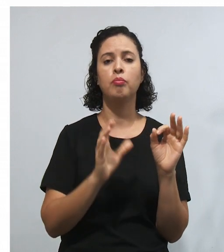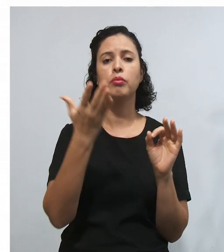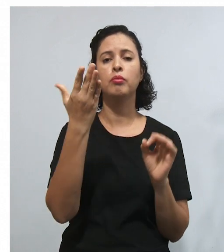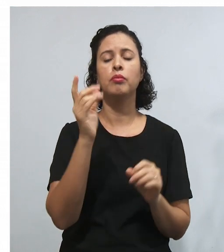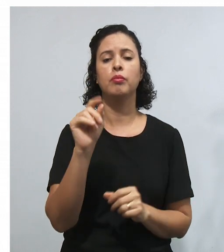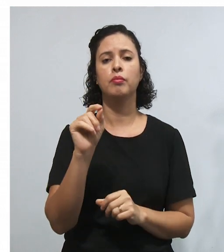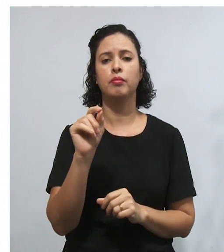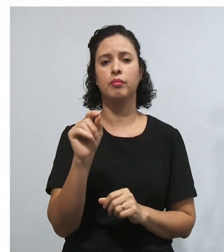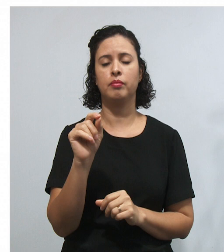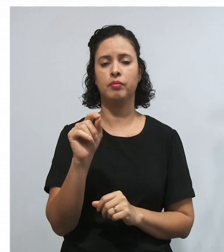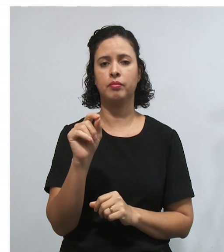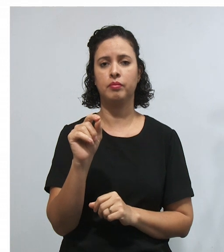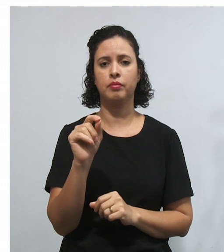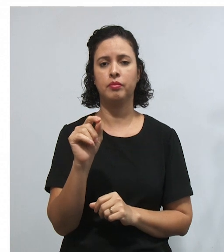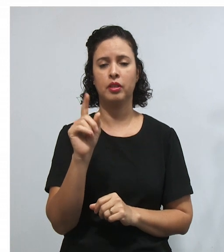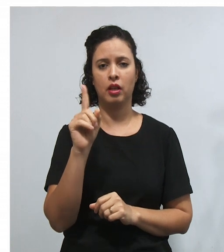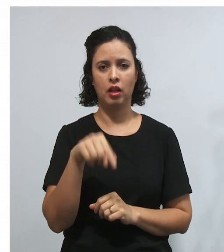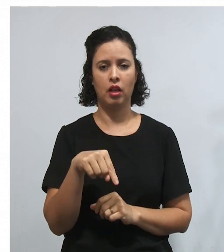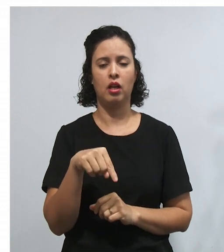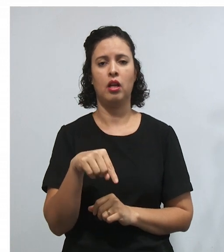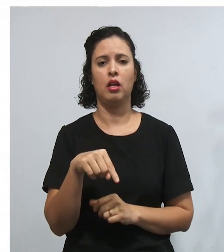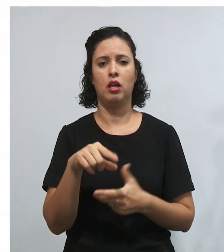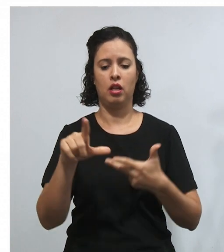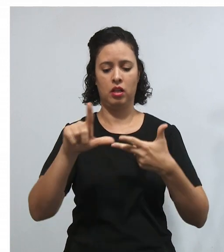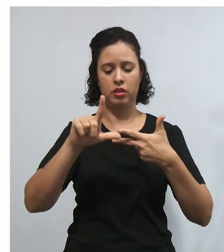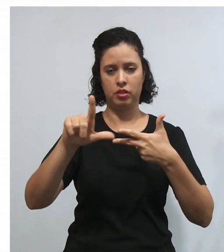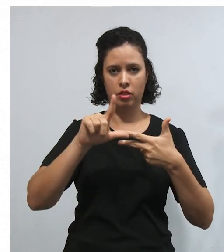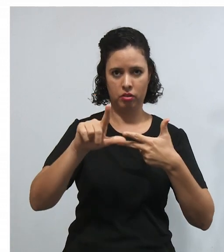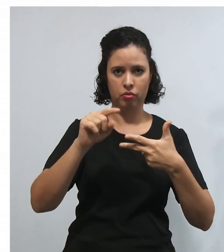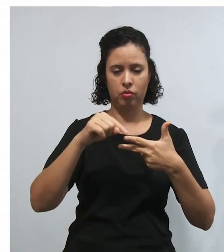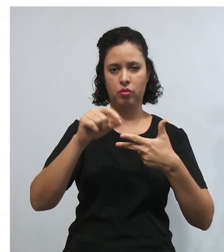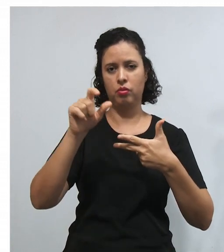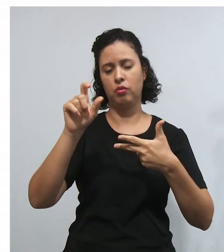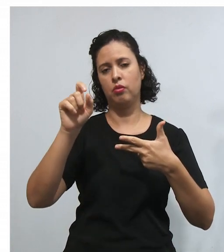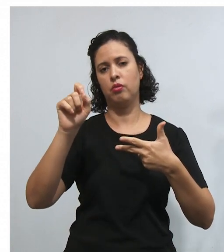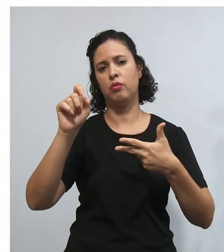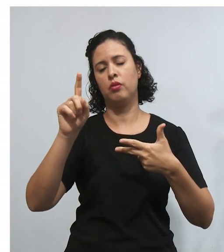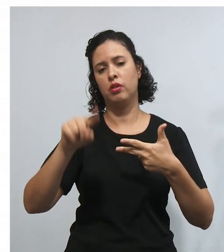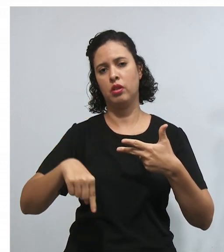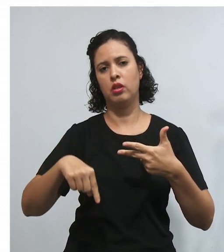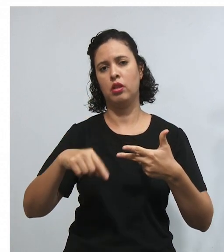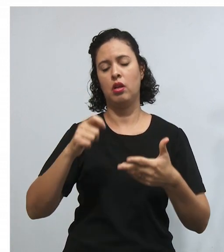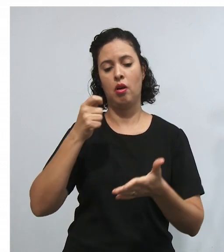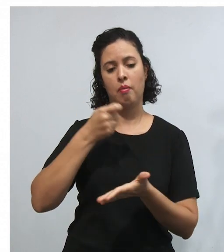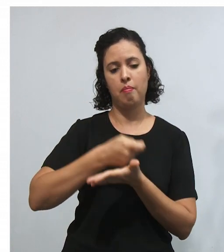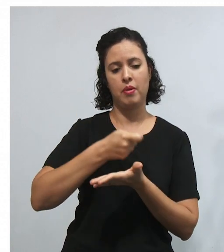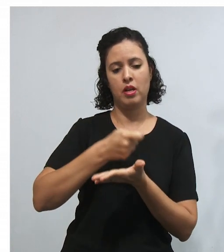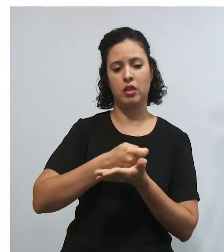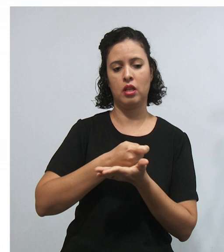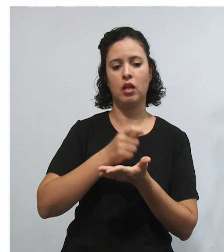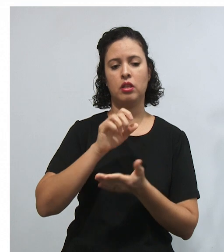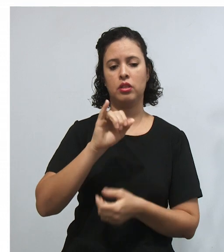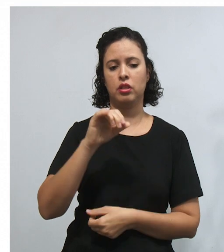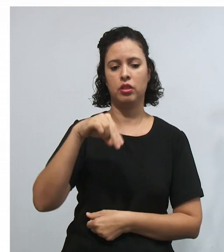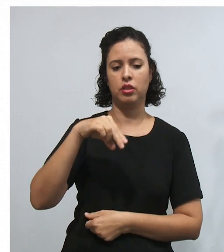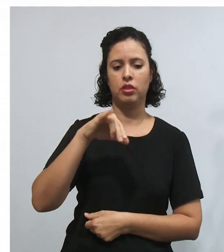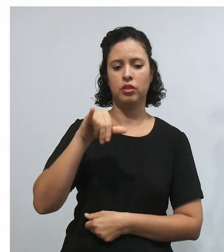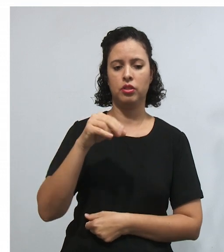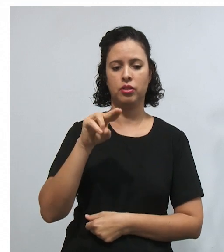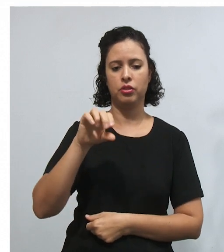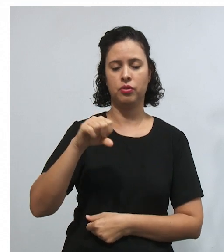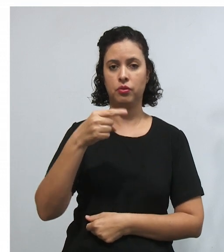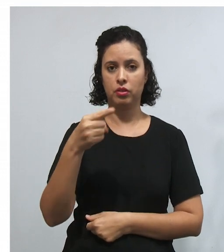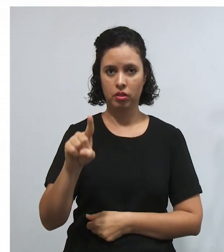acontece? Aí o nosso legislador constituinte originário, né, porque o mandado de injunção ele já veio na nossa Constituição lá do poder